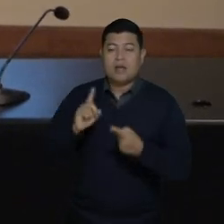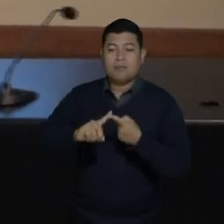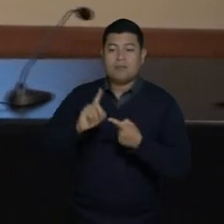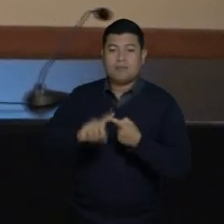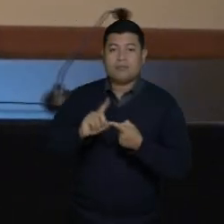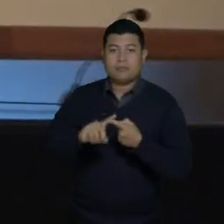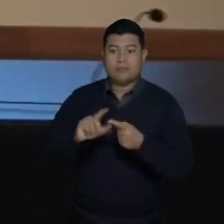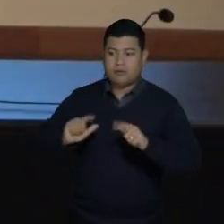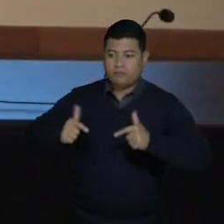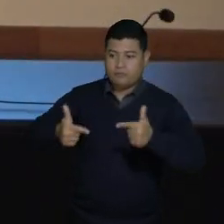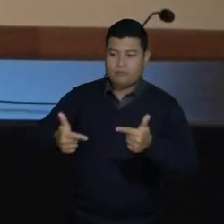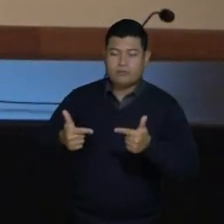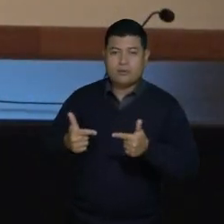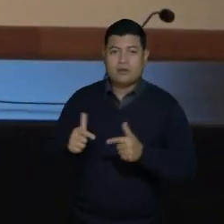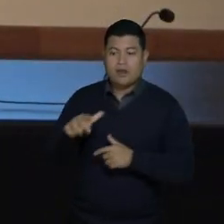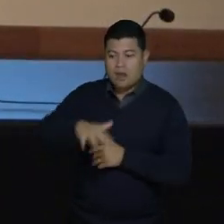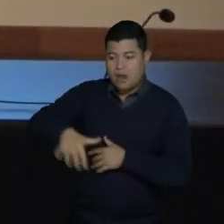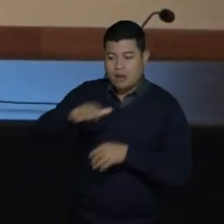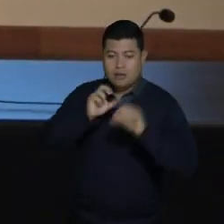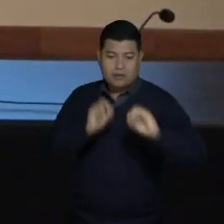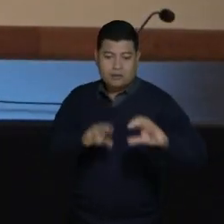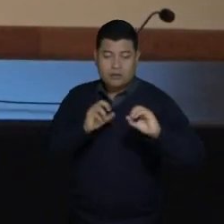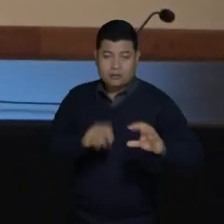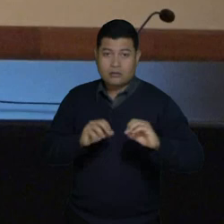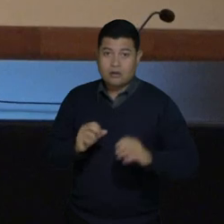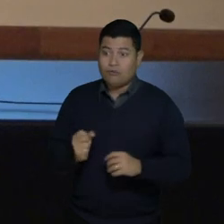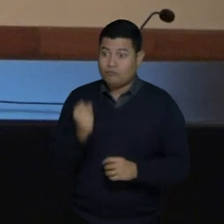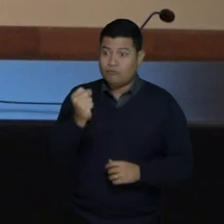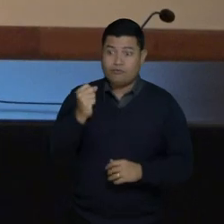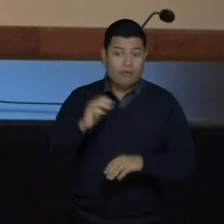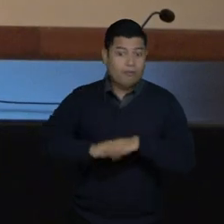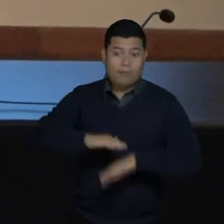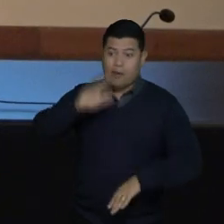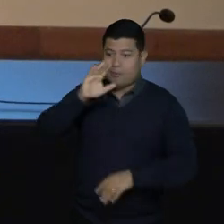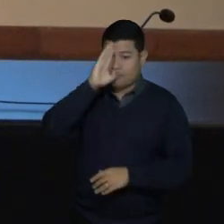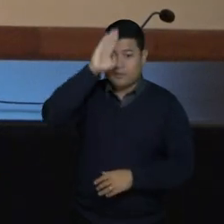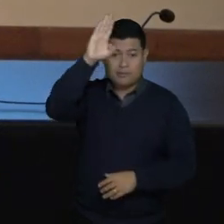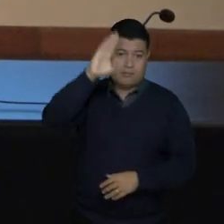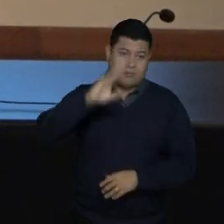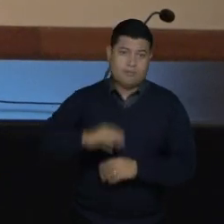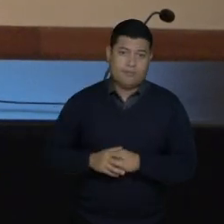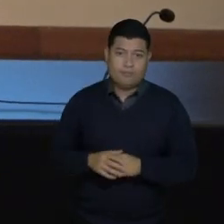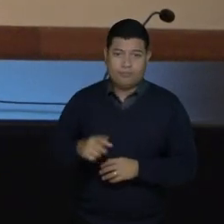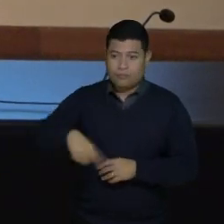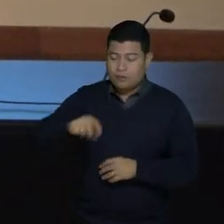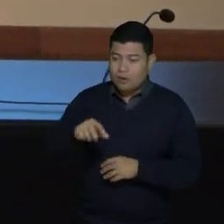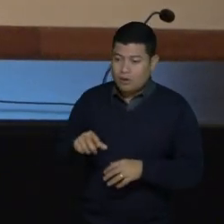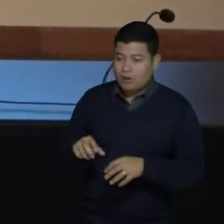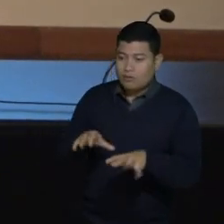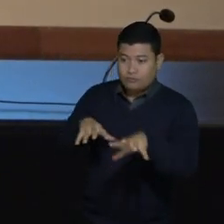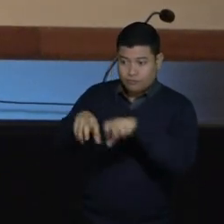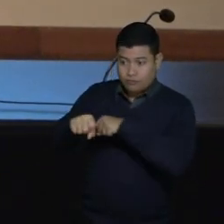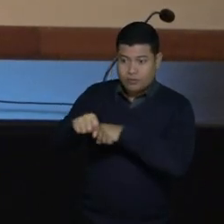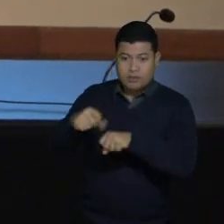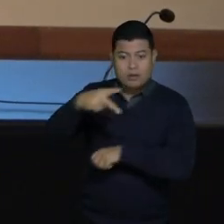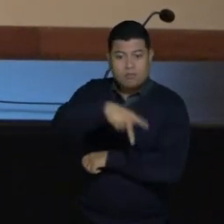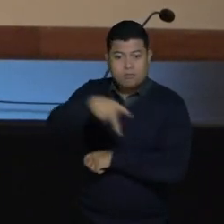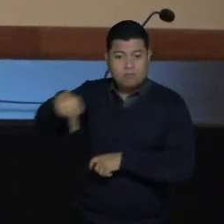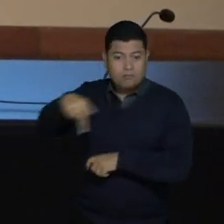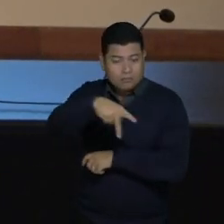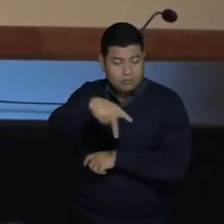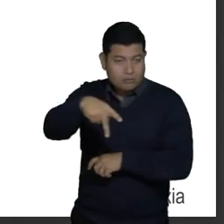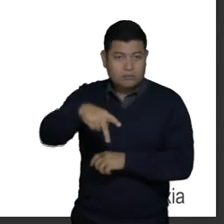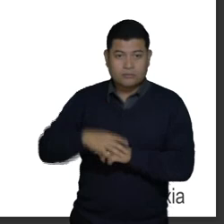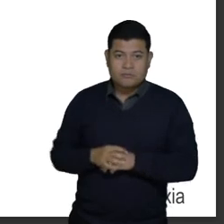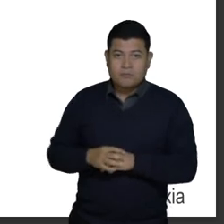na área de educação que é o mais forte da nossa atuação a gente olha muito pra formação de professores né então